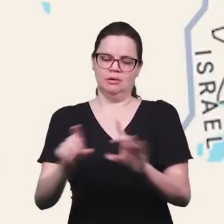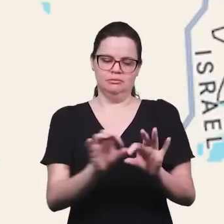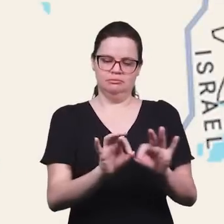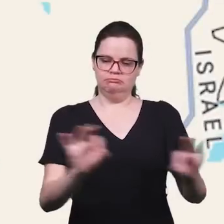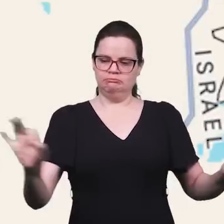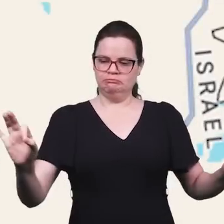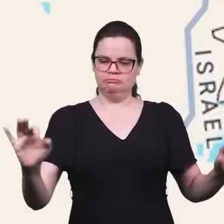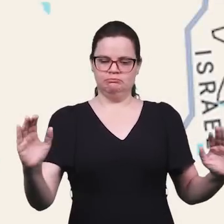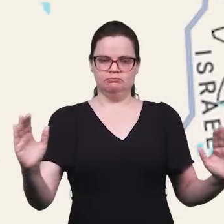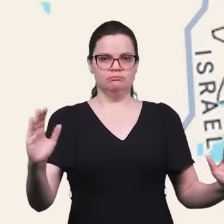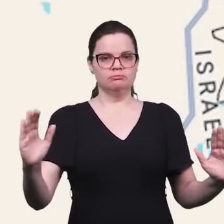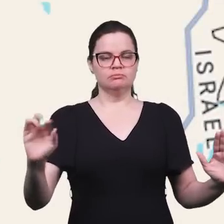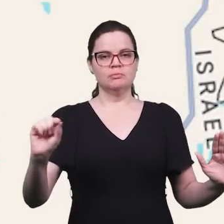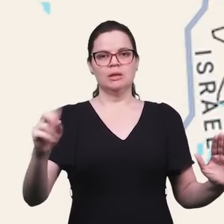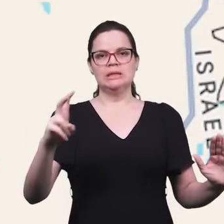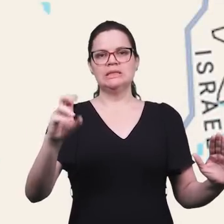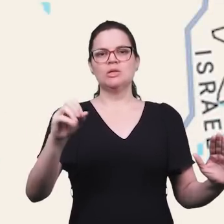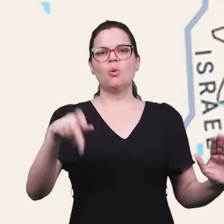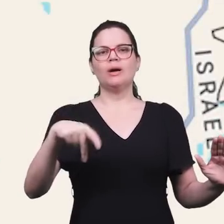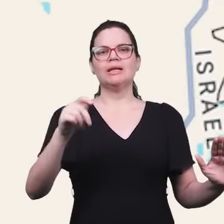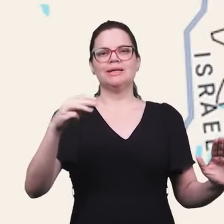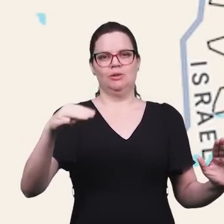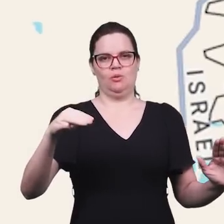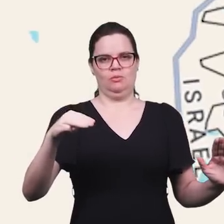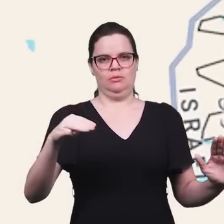menos 50 quilômetros.